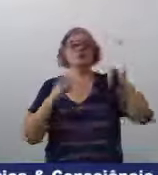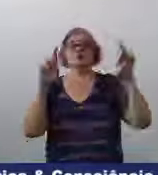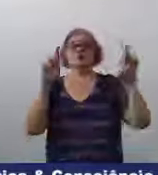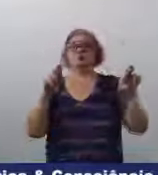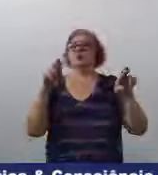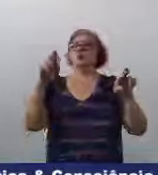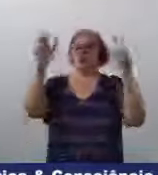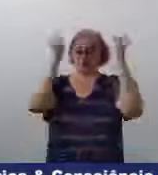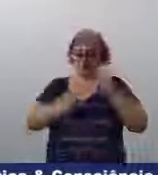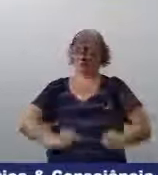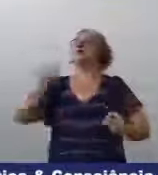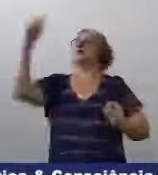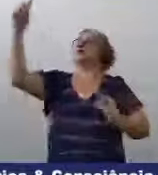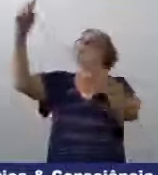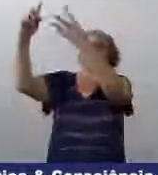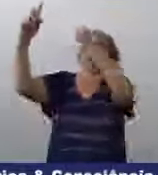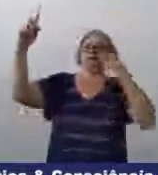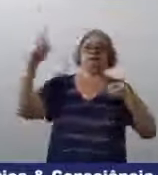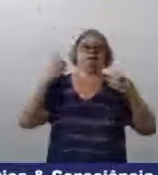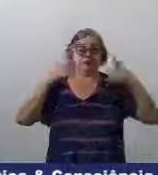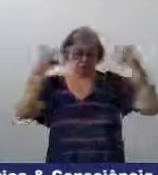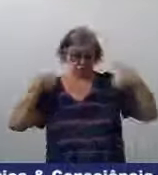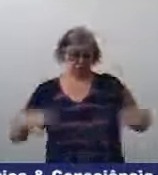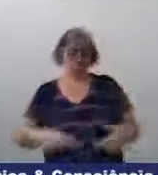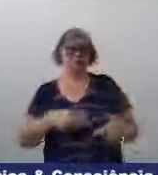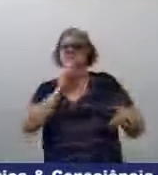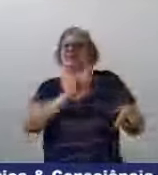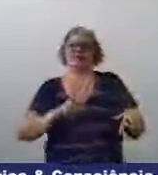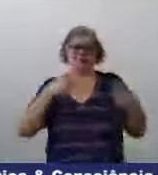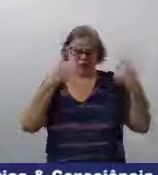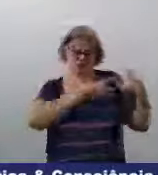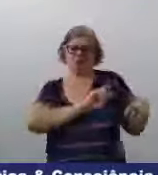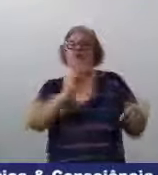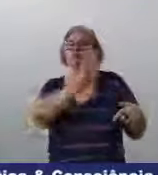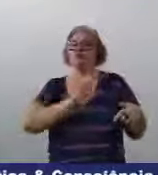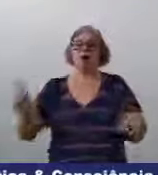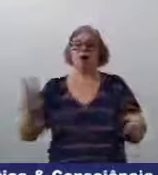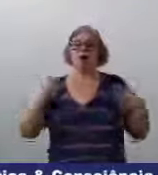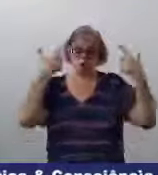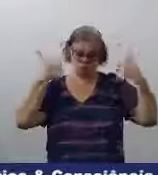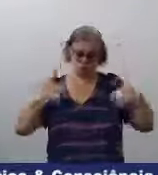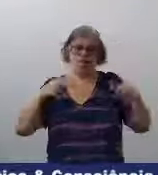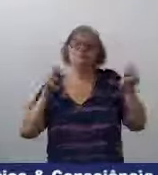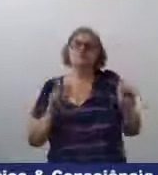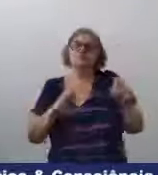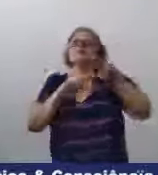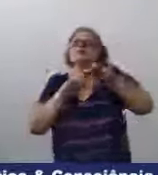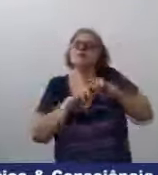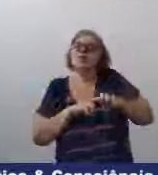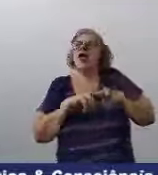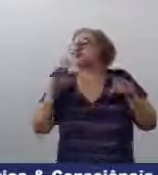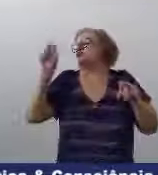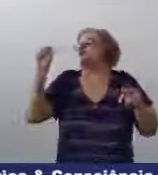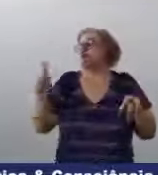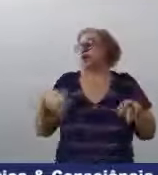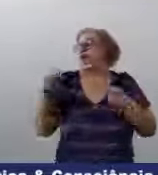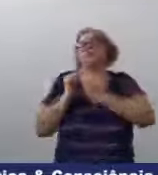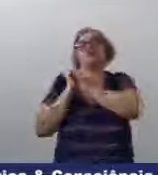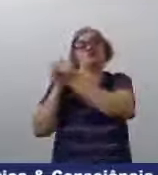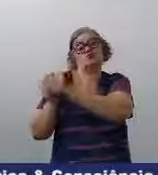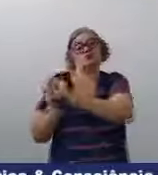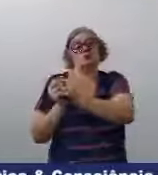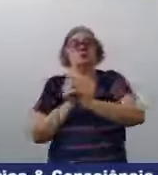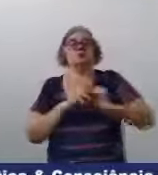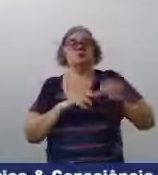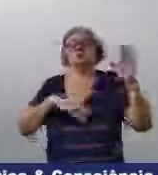acha, no nosso delírio de onipotência, que é a posição em que eu assisto o jogo, ou a camiseta em que eu assisto o jogo, ou a companhia em que eu assisto o jogo, vai fazer